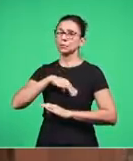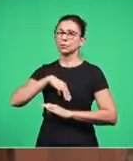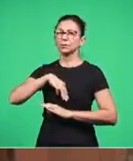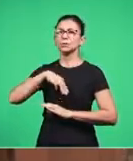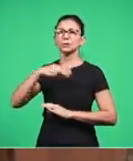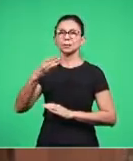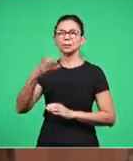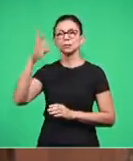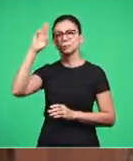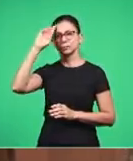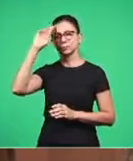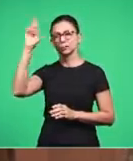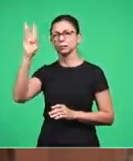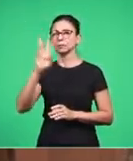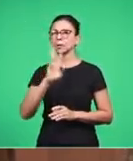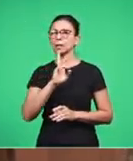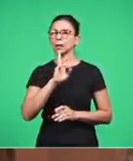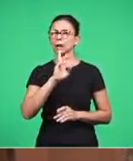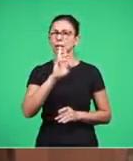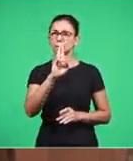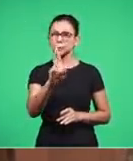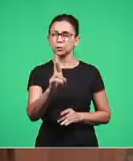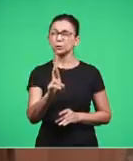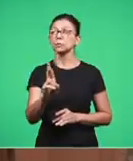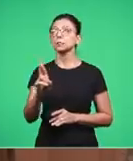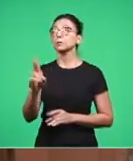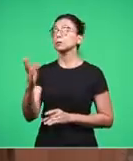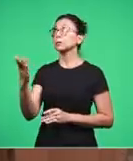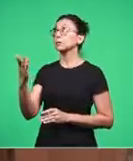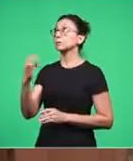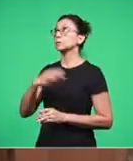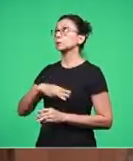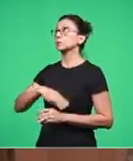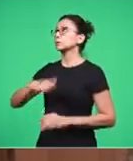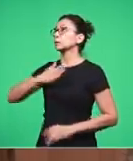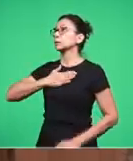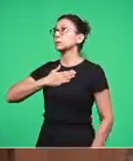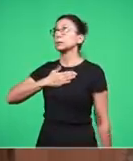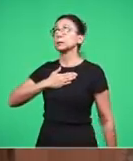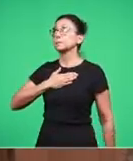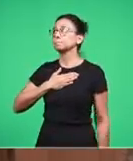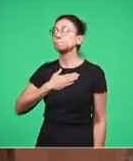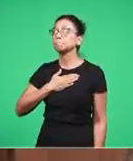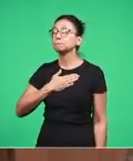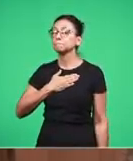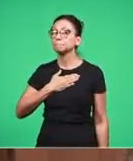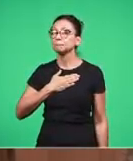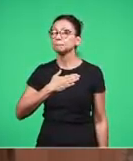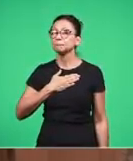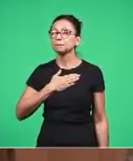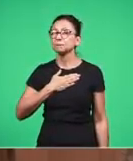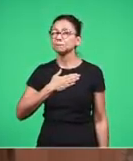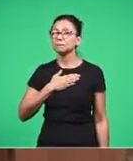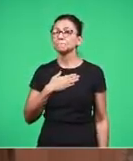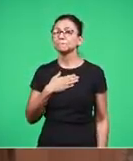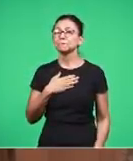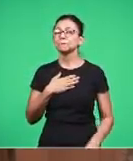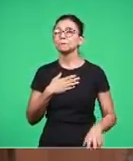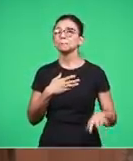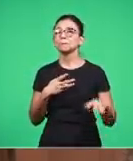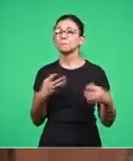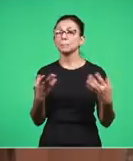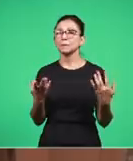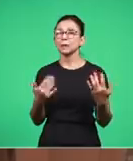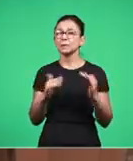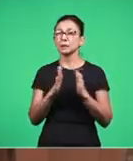faz nessa hora: tem misericórdia de mim, ele pedindo para ele. Mas, na verdade, também a oração nossa